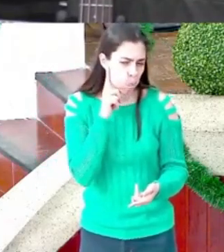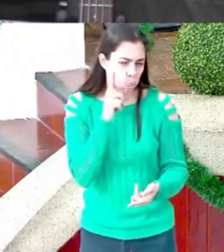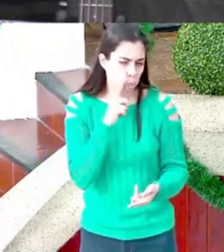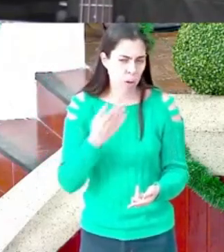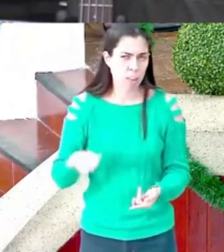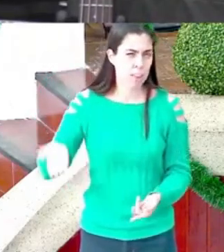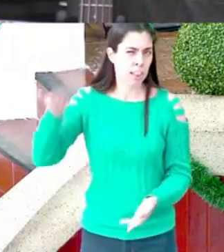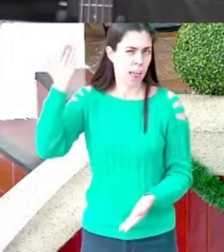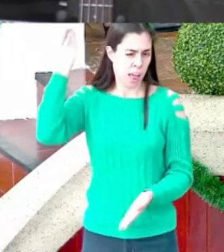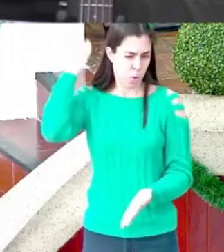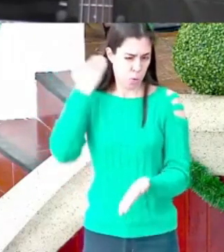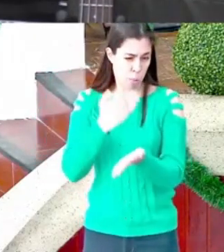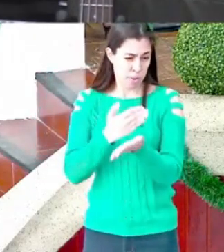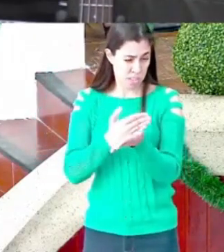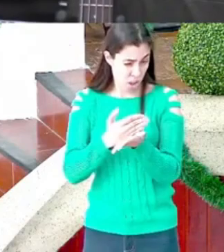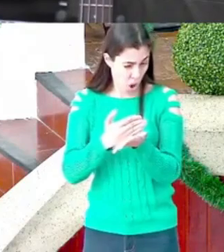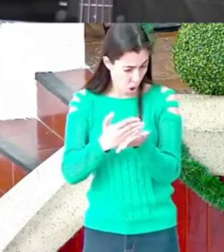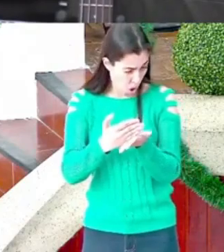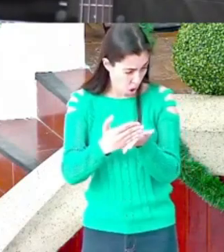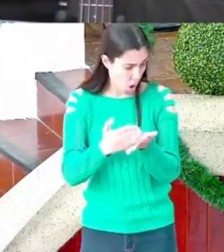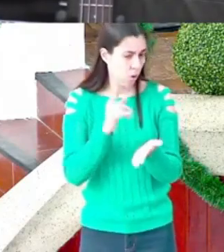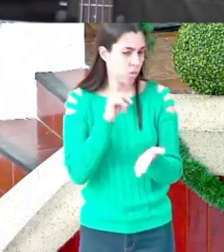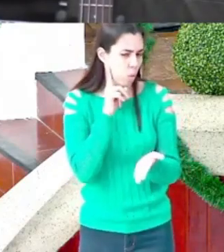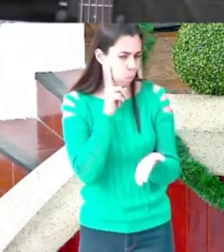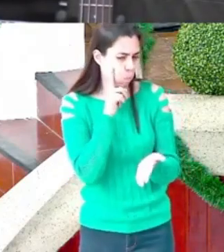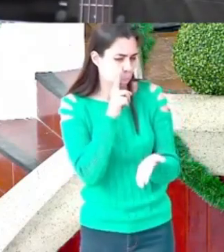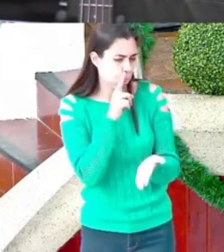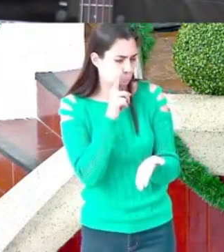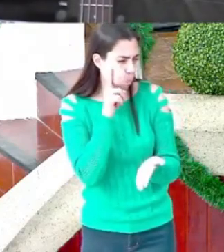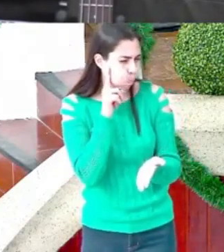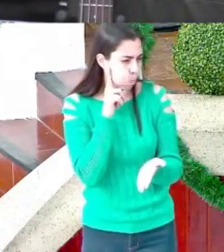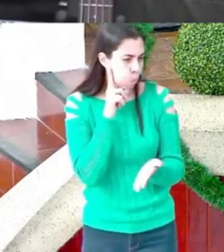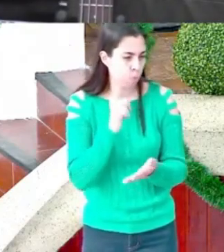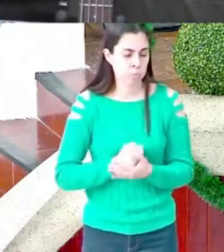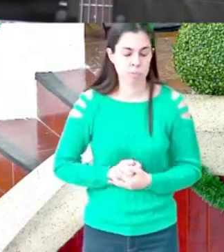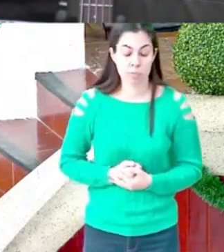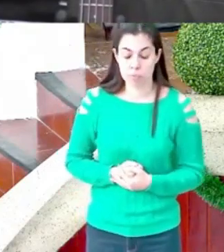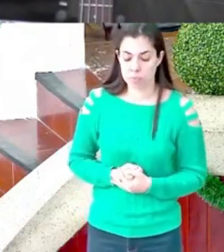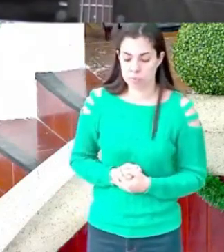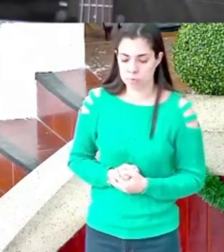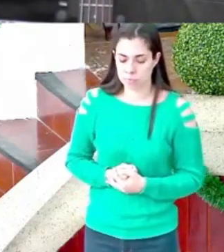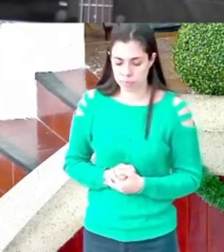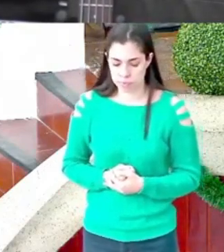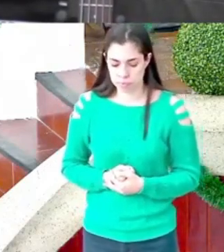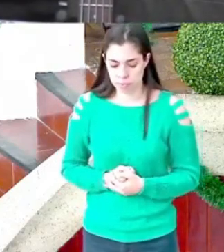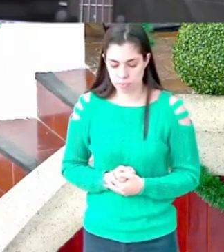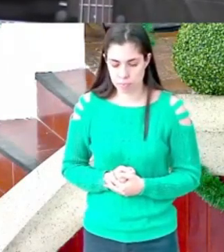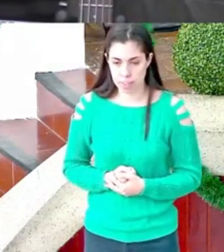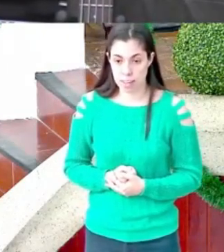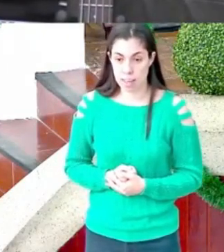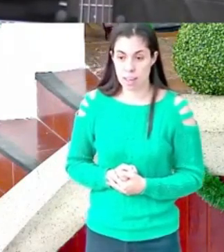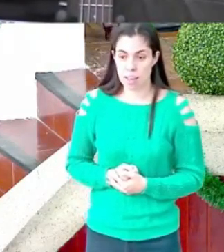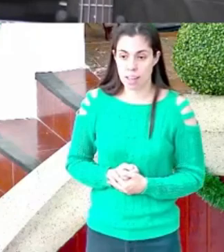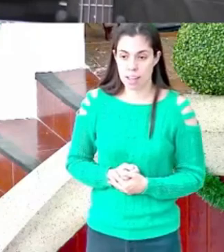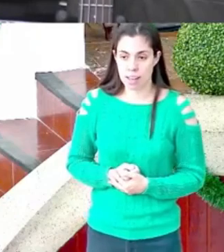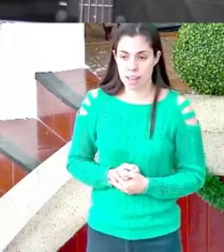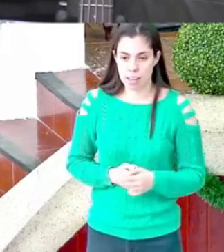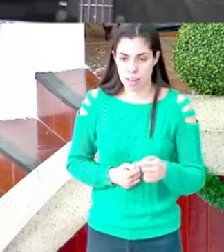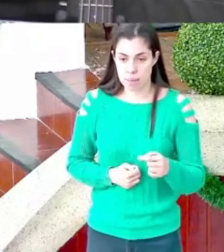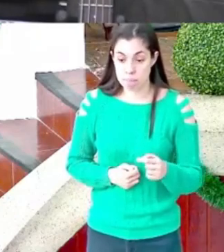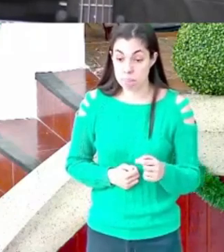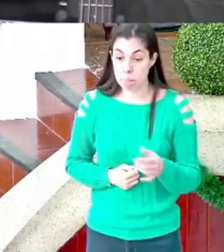perseguição, foram chamados puritanos porque eles buscaram viver uma vida de santidade diante do Senhor.